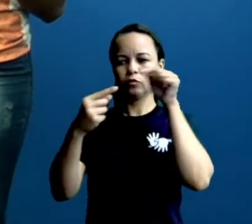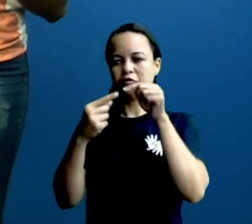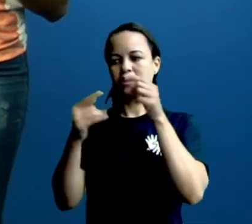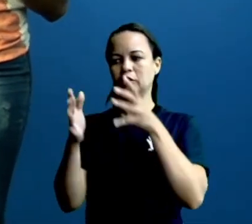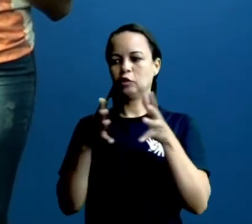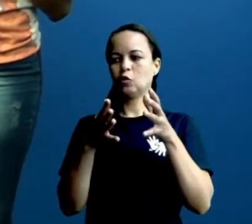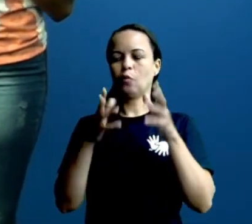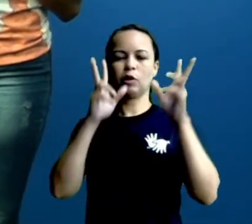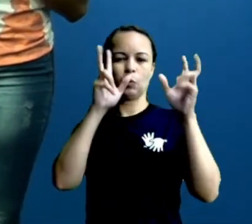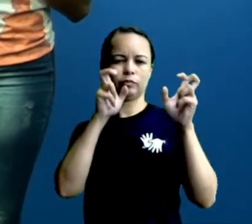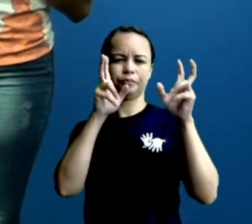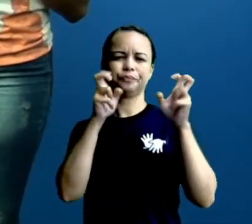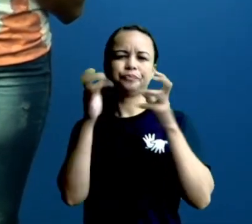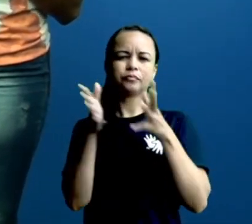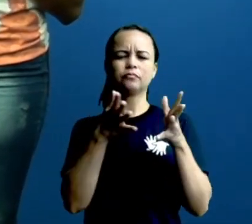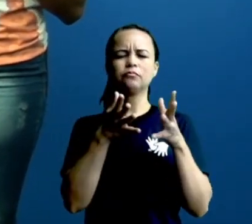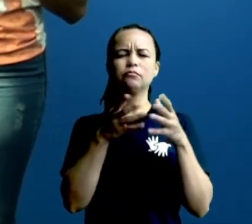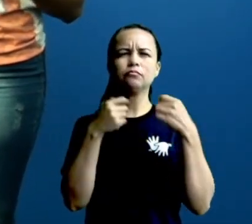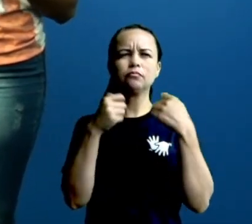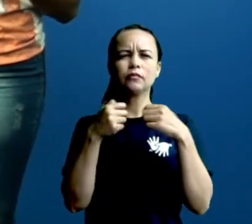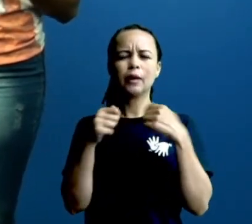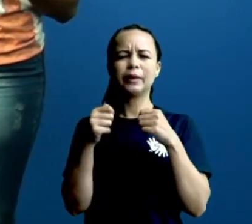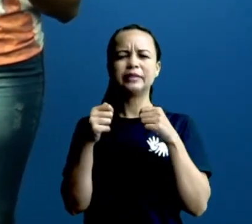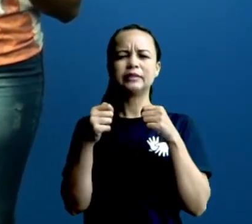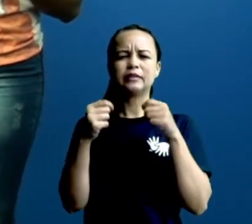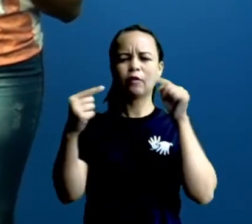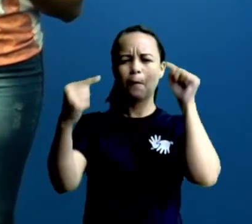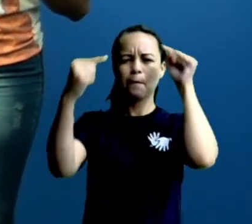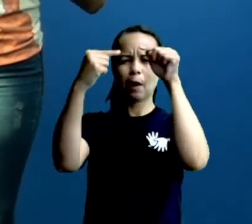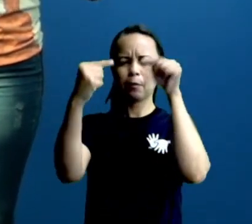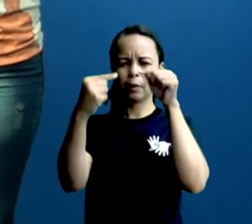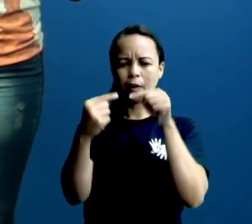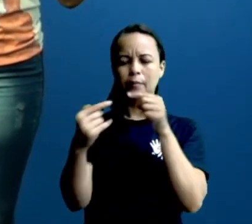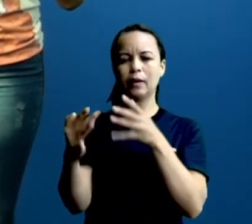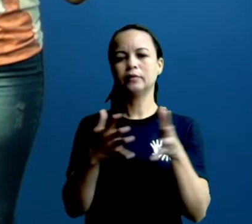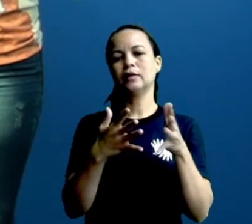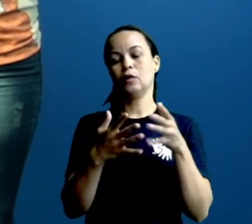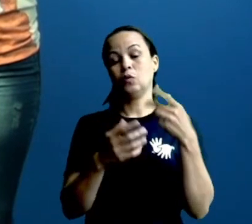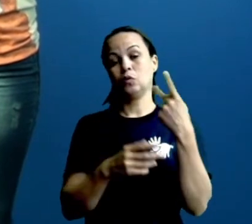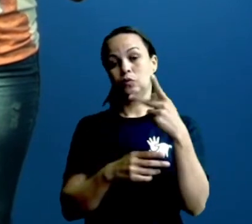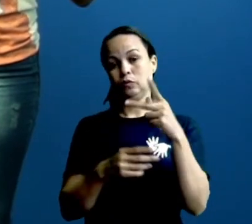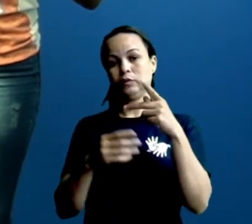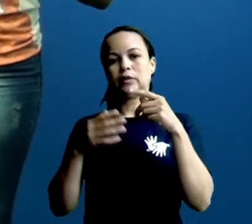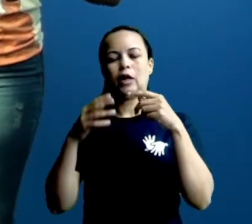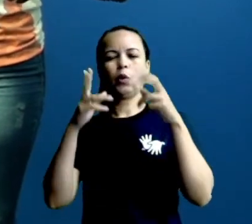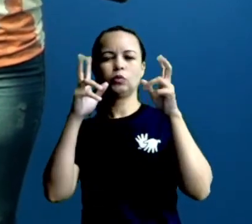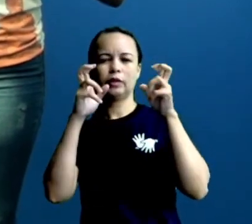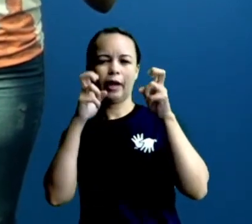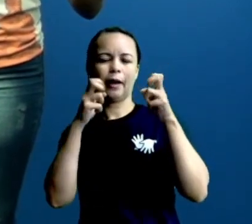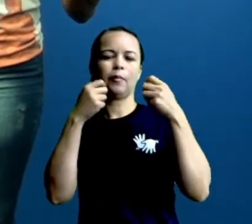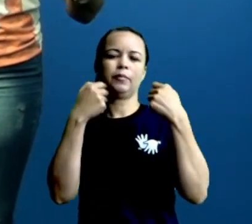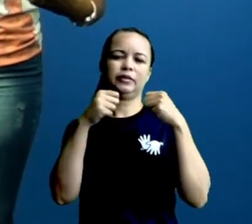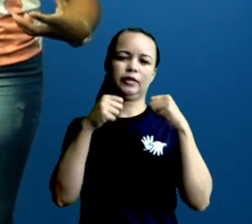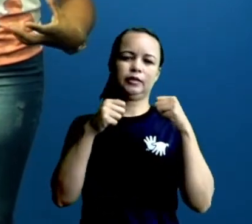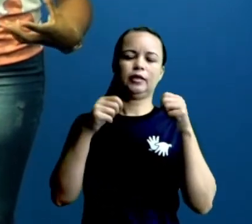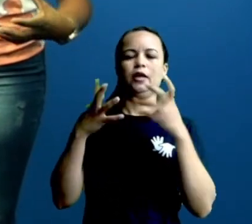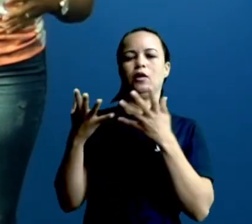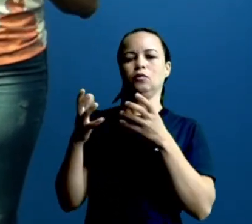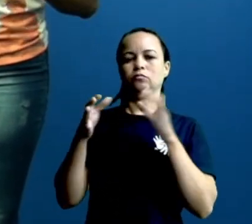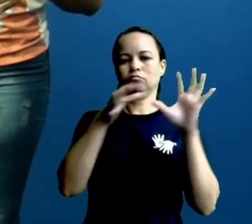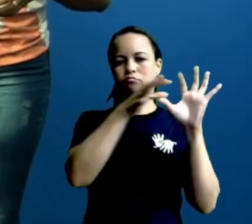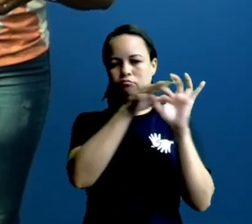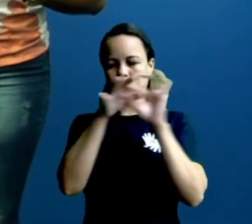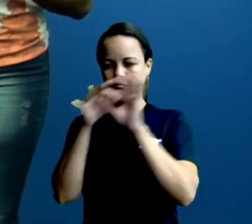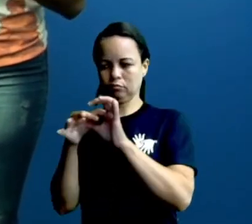naquele início, você precisa sempre ficar ligadinho nesses pontos, tá? Então, o teu tema precisa ter um contexto, precisa ter um ponto de